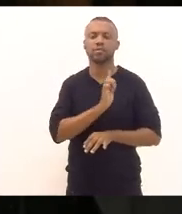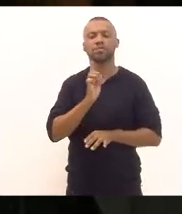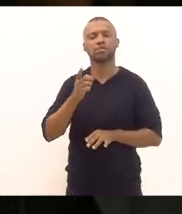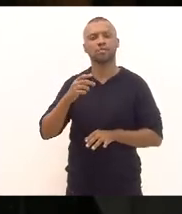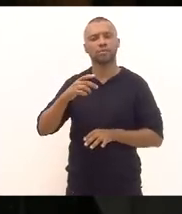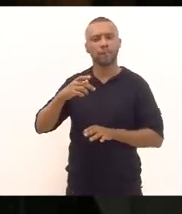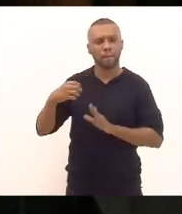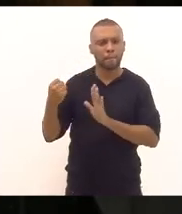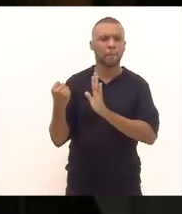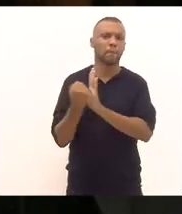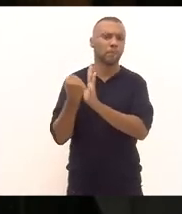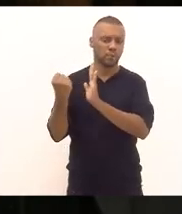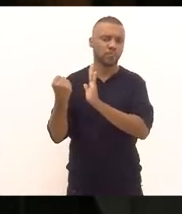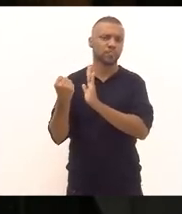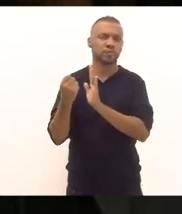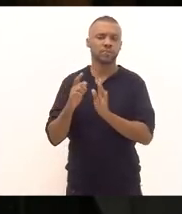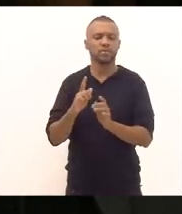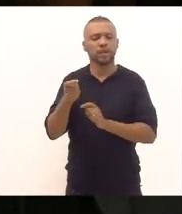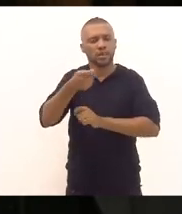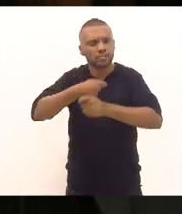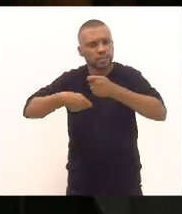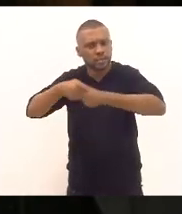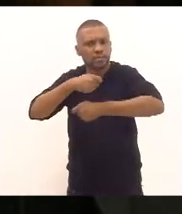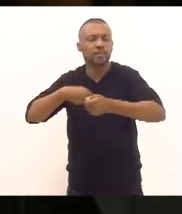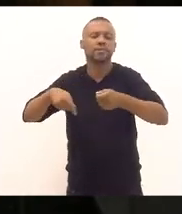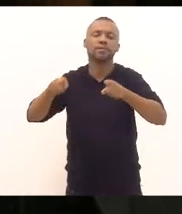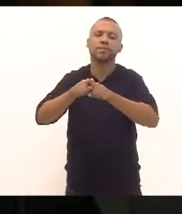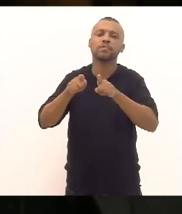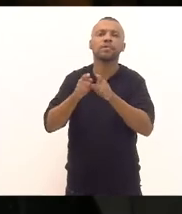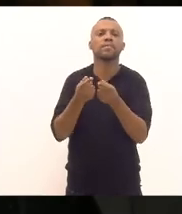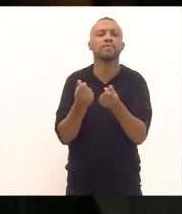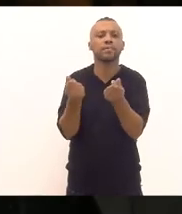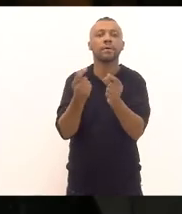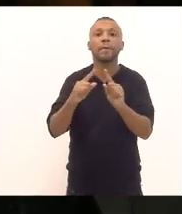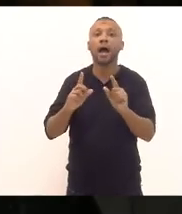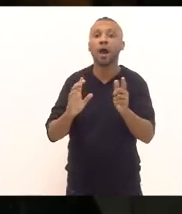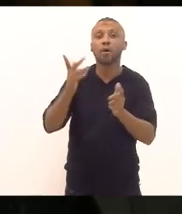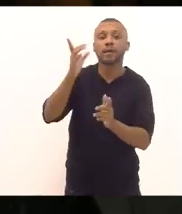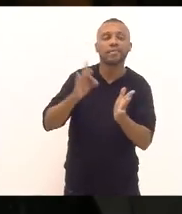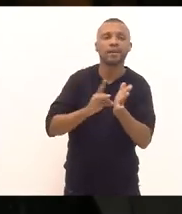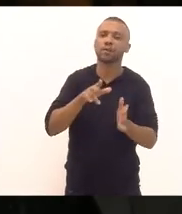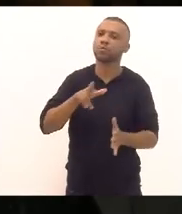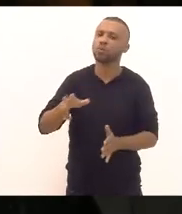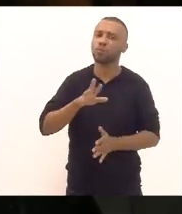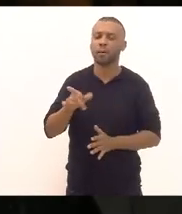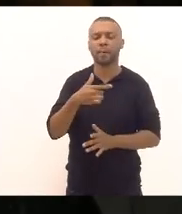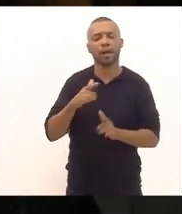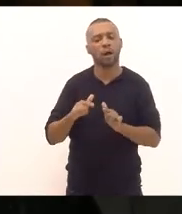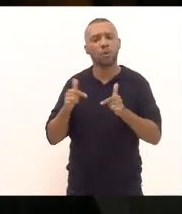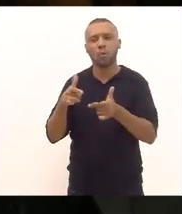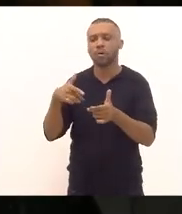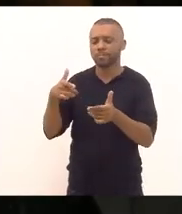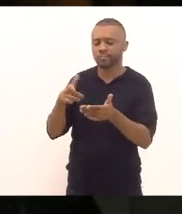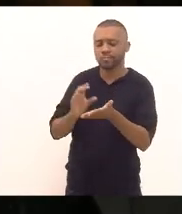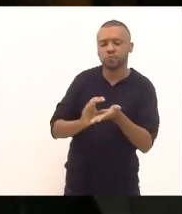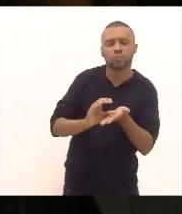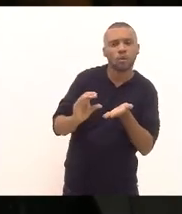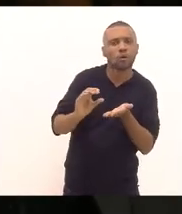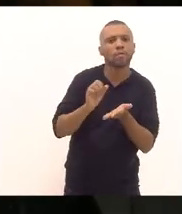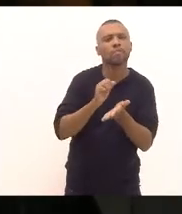e gestão administrativa e de gestão financeira só que isso não acontece para executar despesas